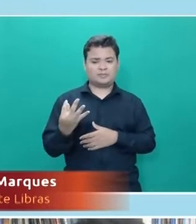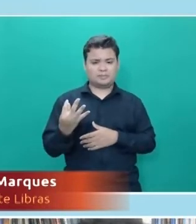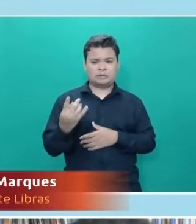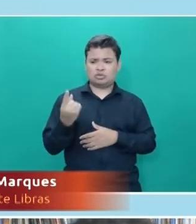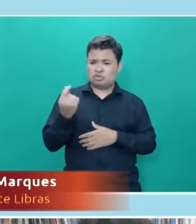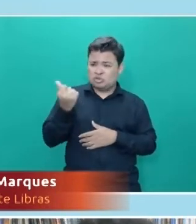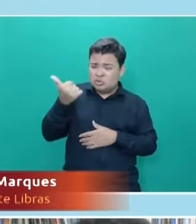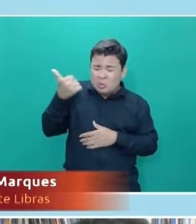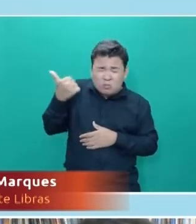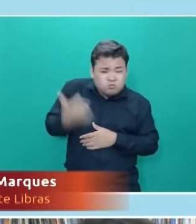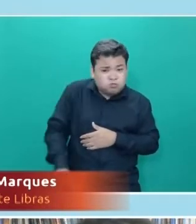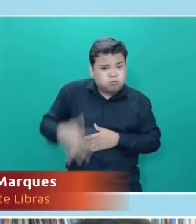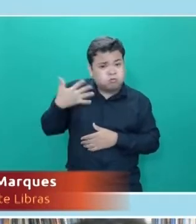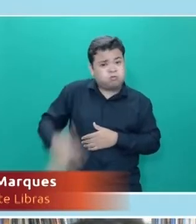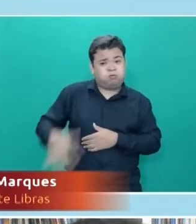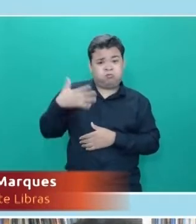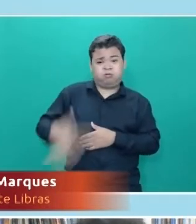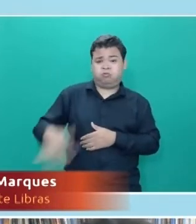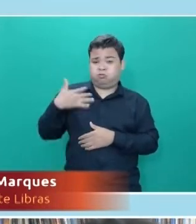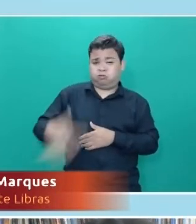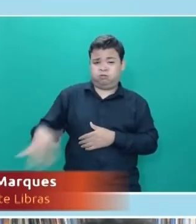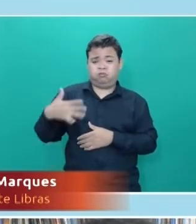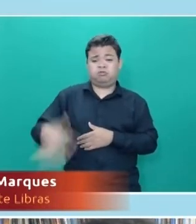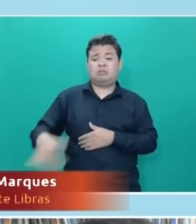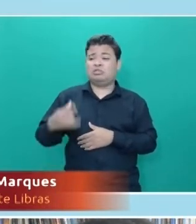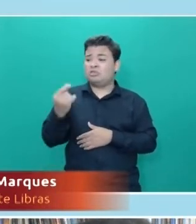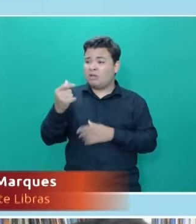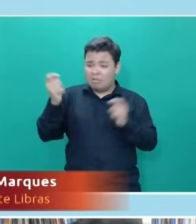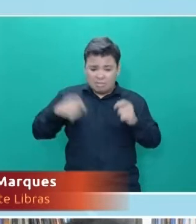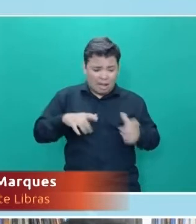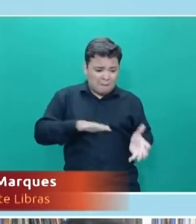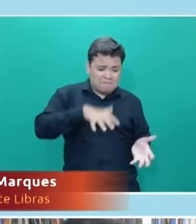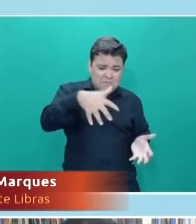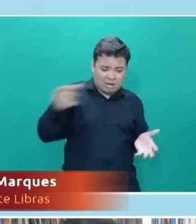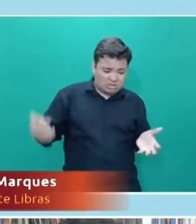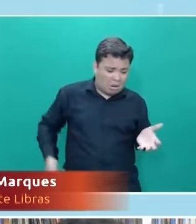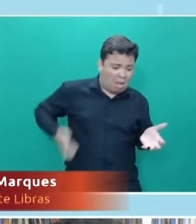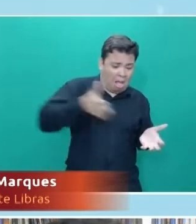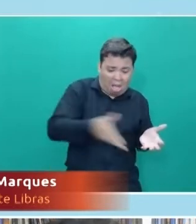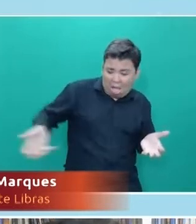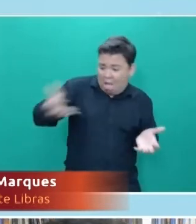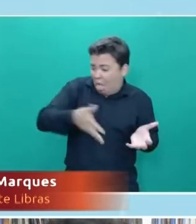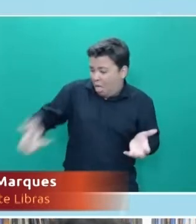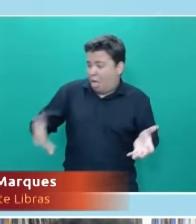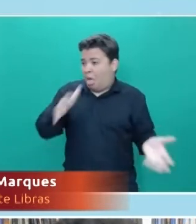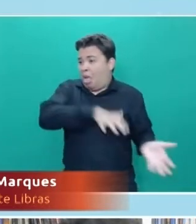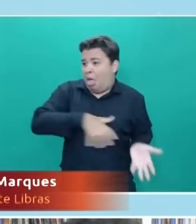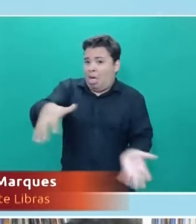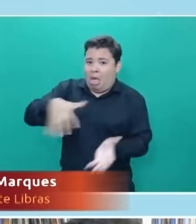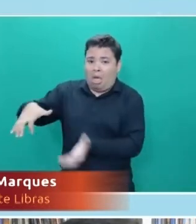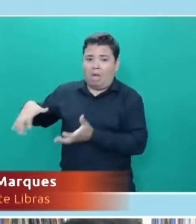É dinheiro que dá para colocar, né, em malas lá. Enfim, 3,43.